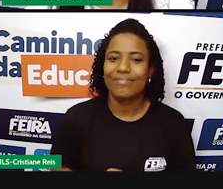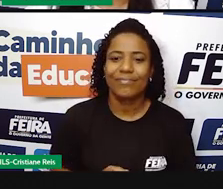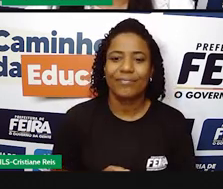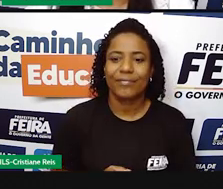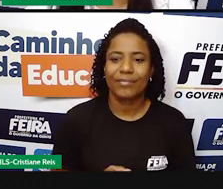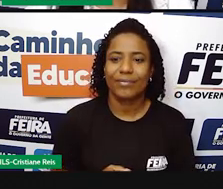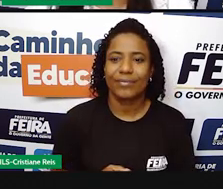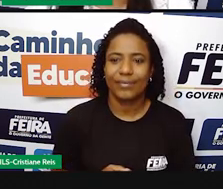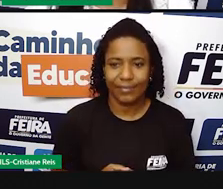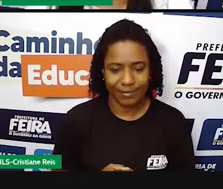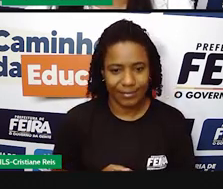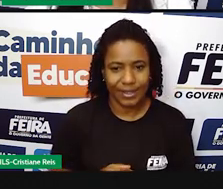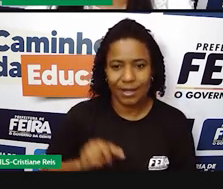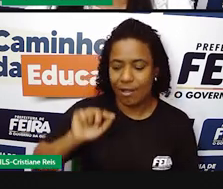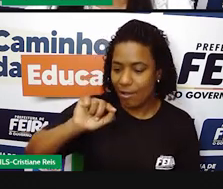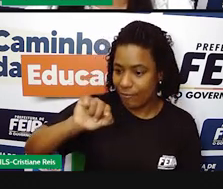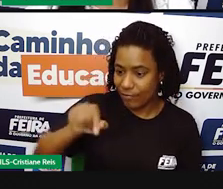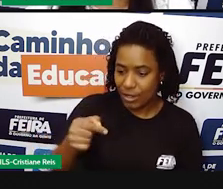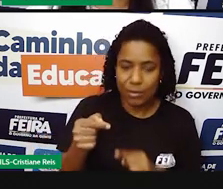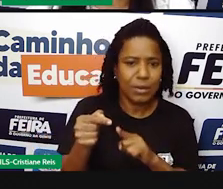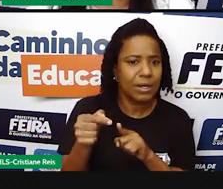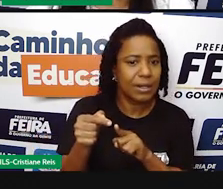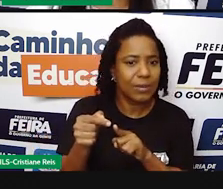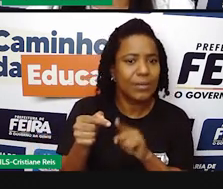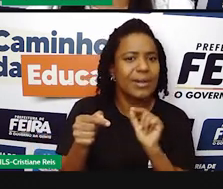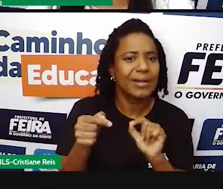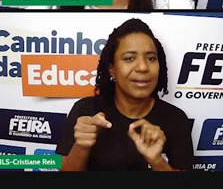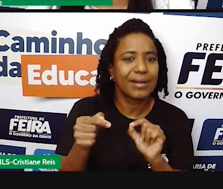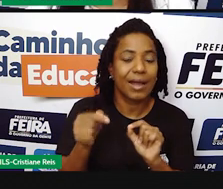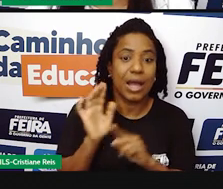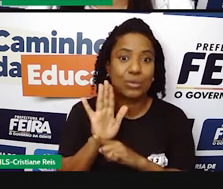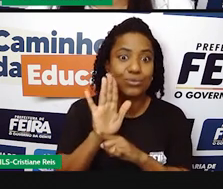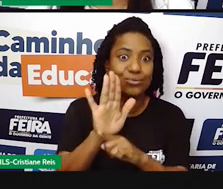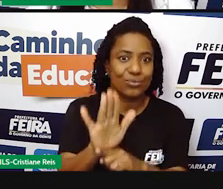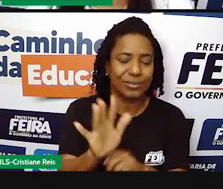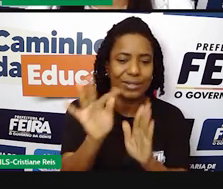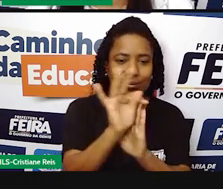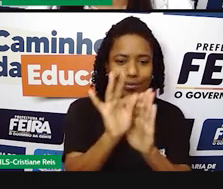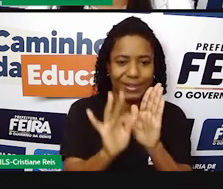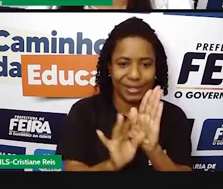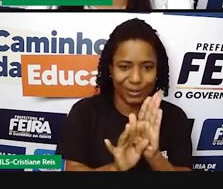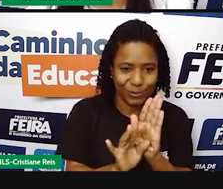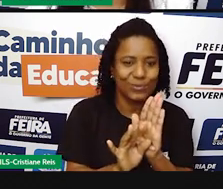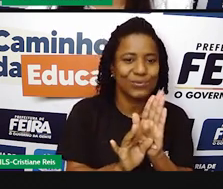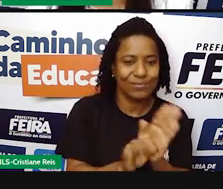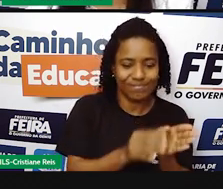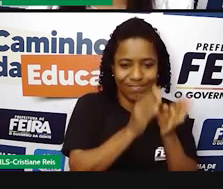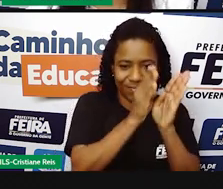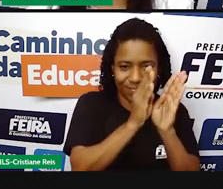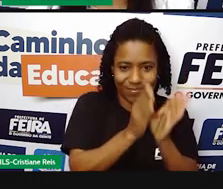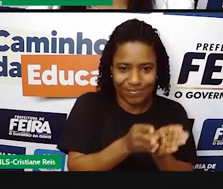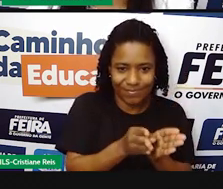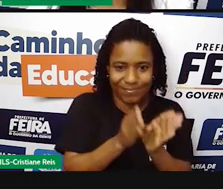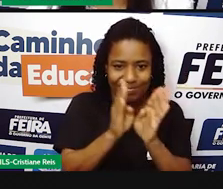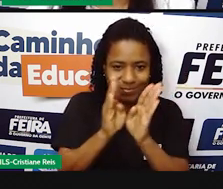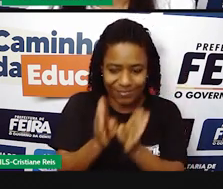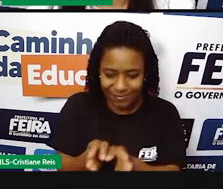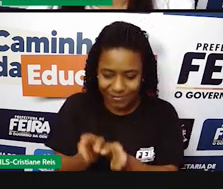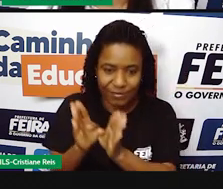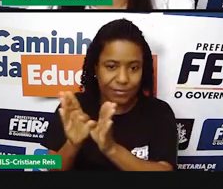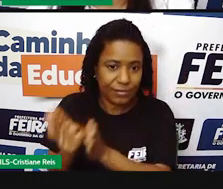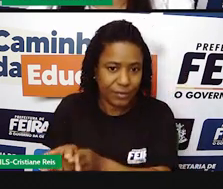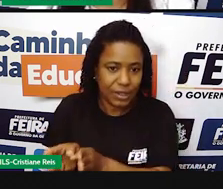vírgula, ela ajuda a organizar as ideias do texto, marcar graficamente o ritmo de leitura do